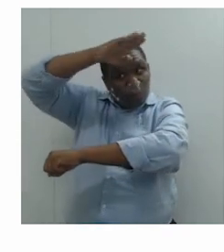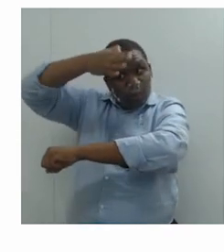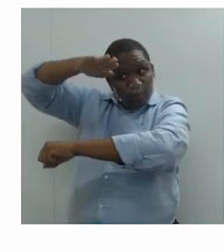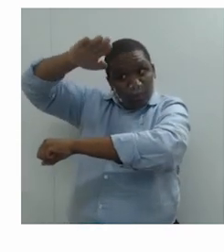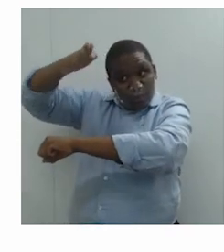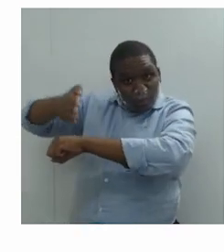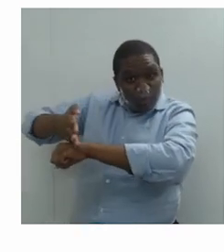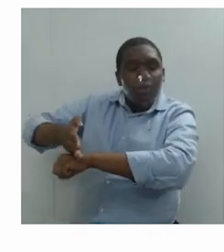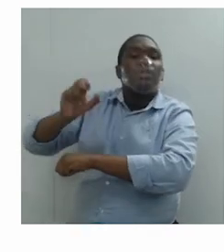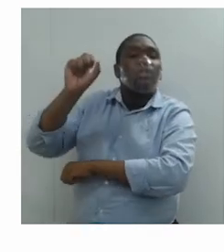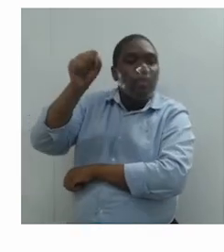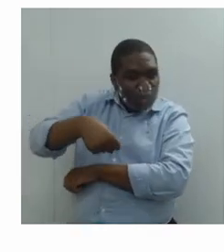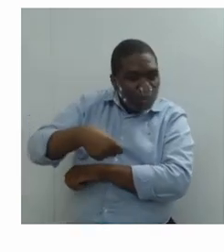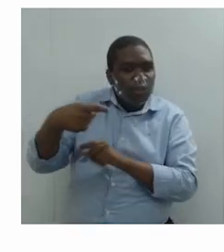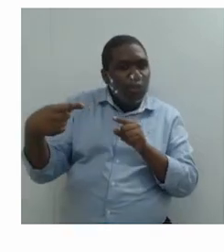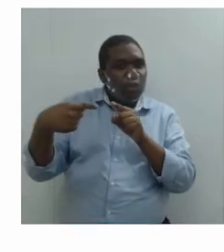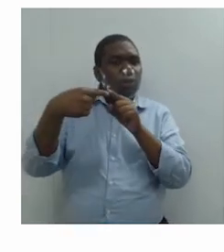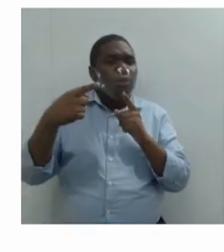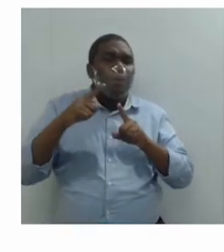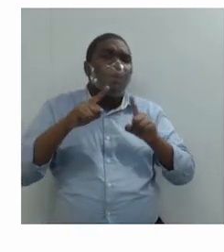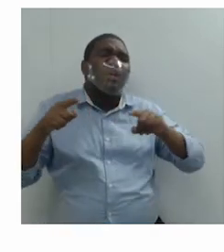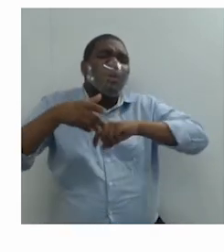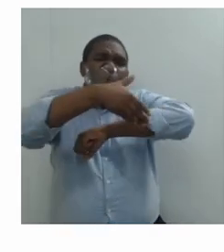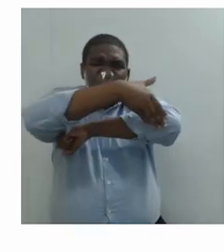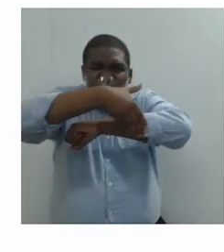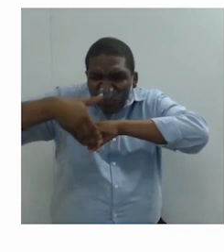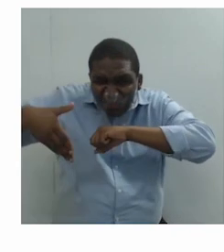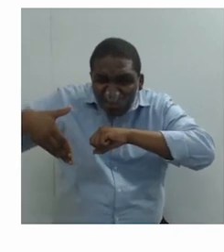Sim. E avenida?